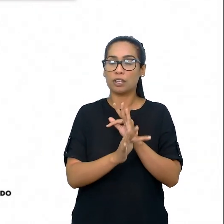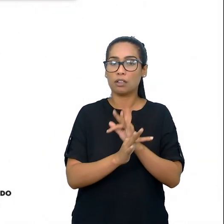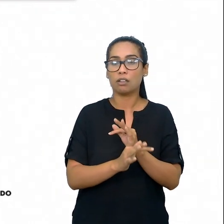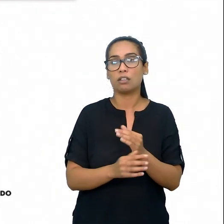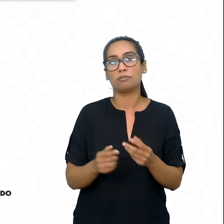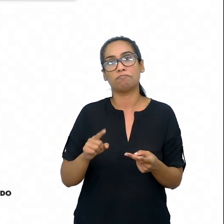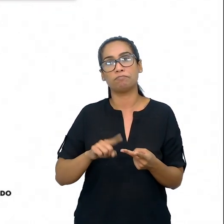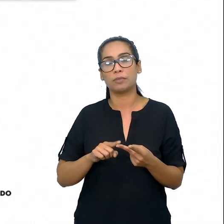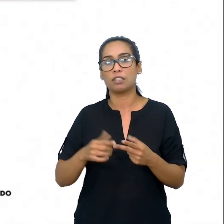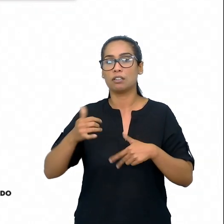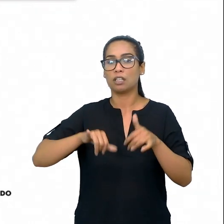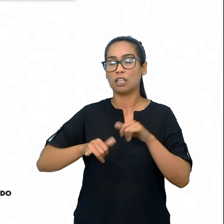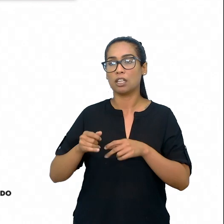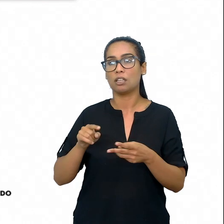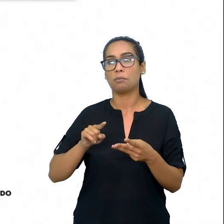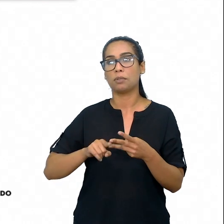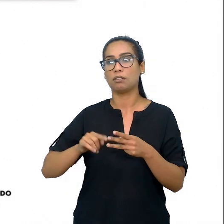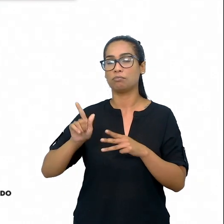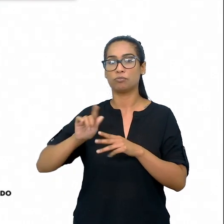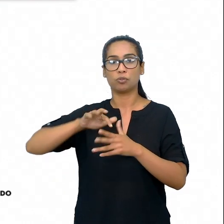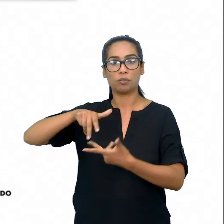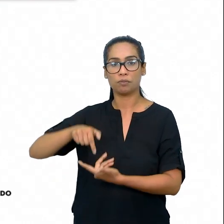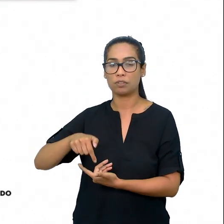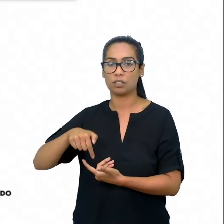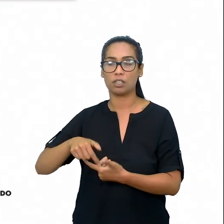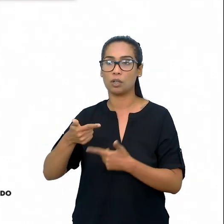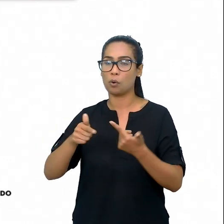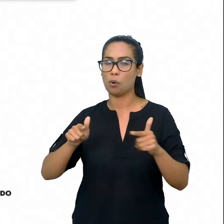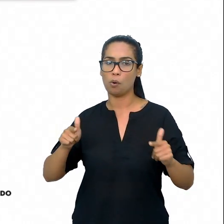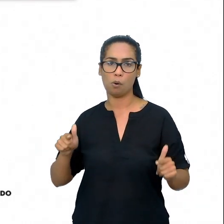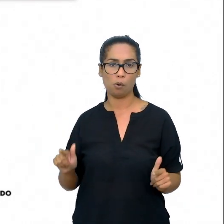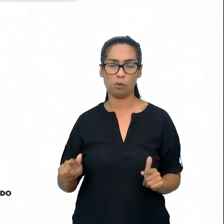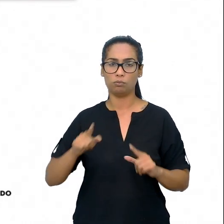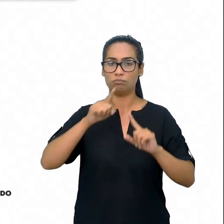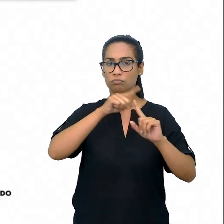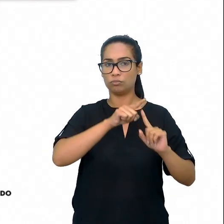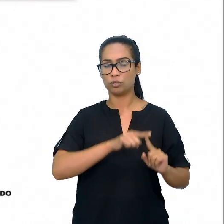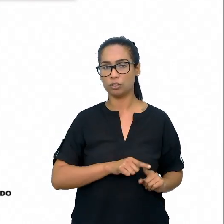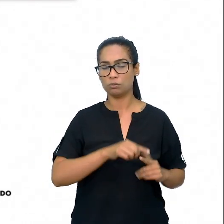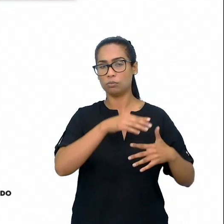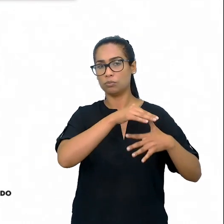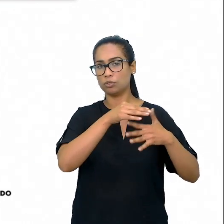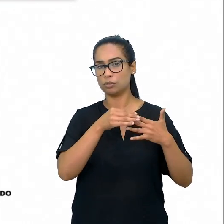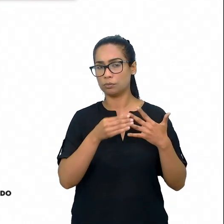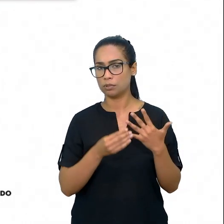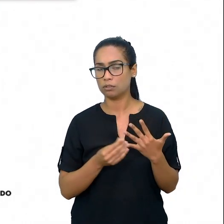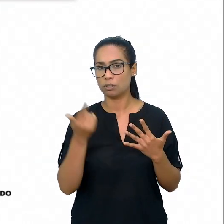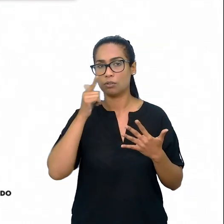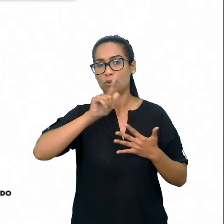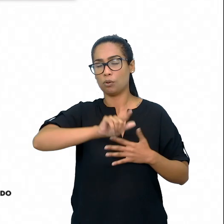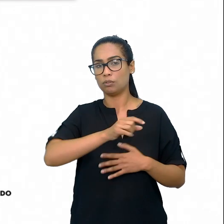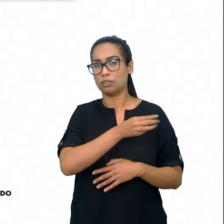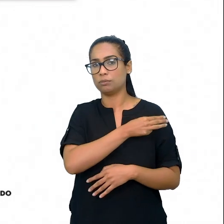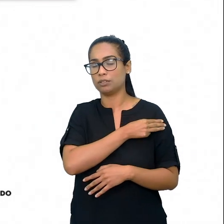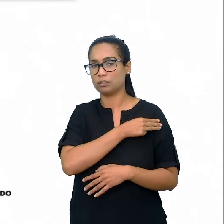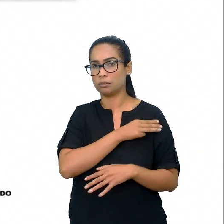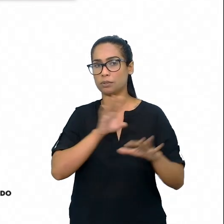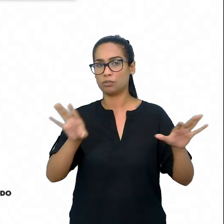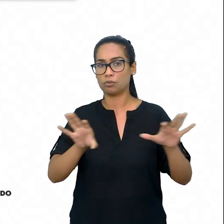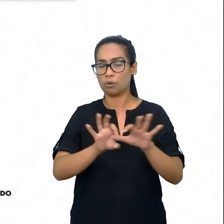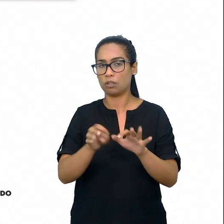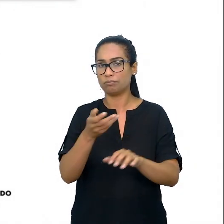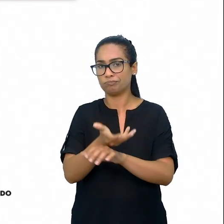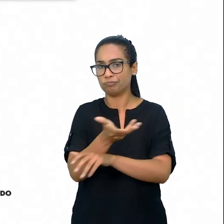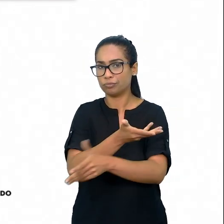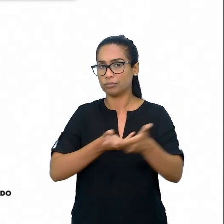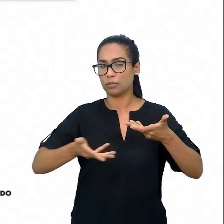química, ou de história, de geografia, mas também outros componentes de outros cursos que não ensino médio, né? A inter-relação